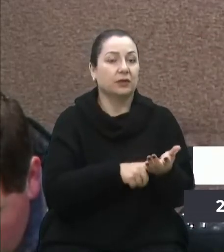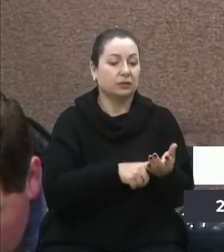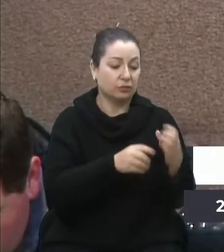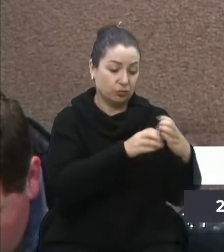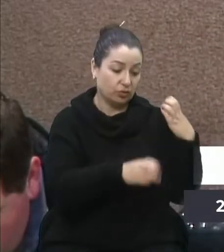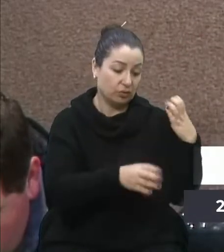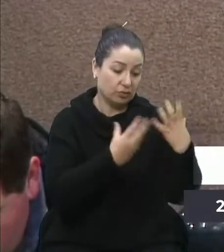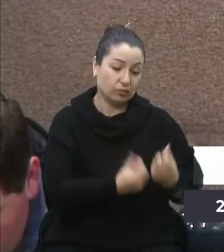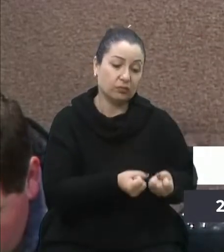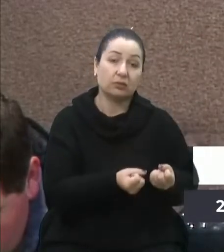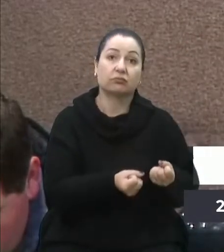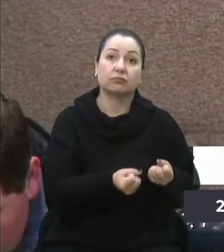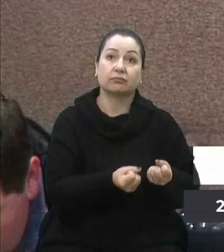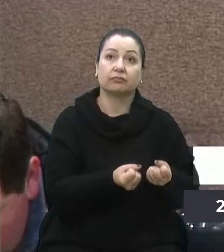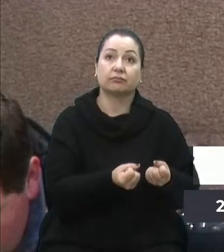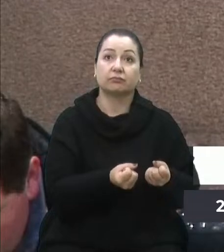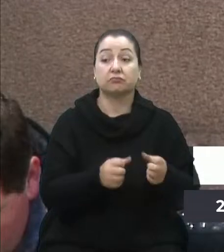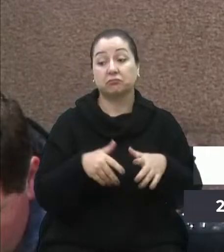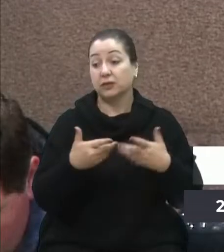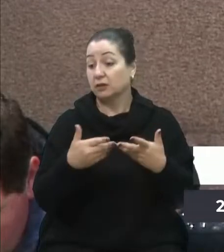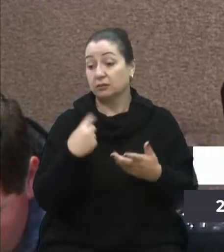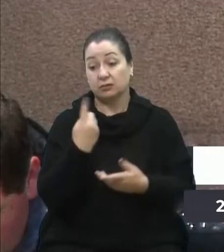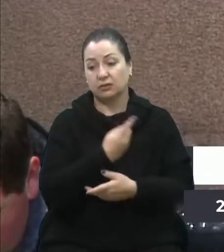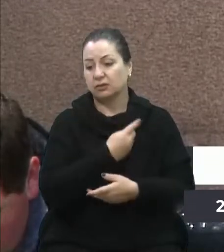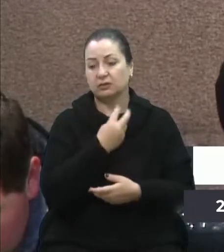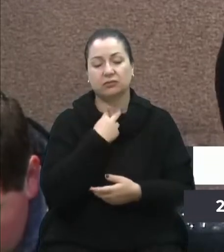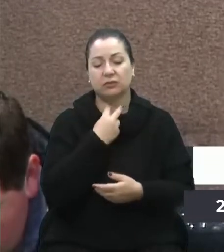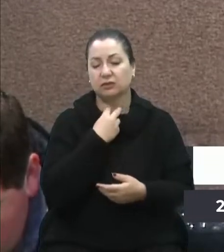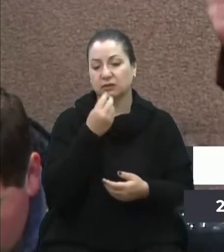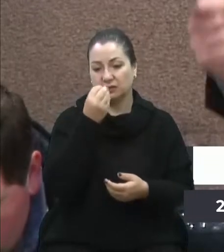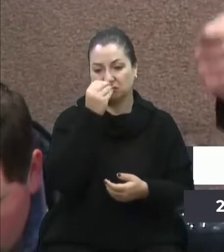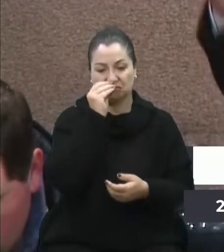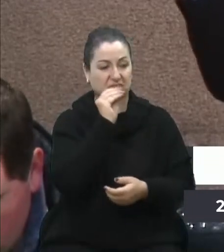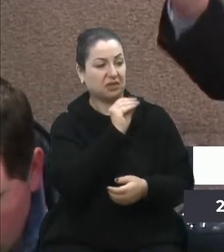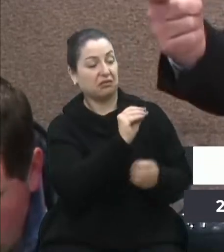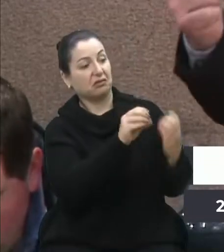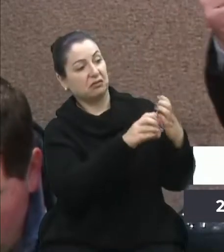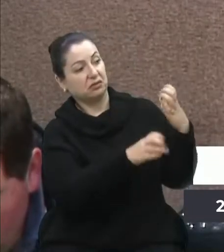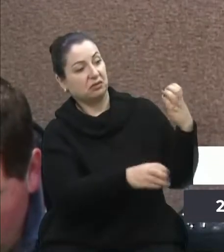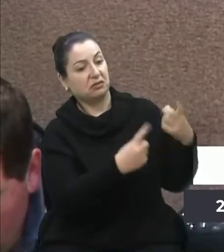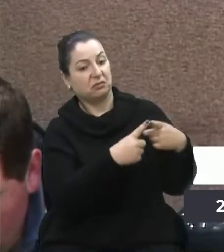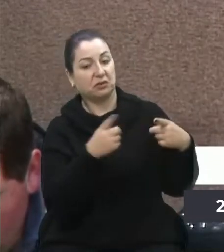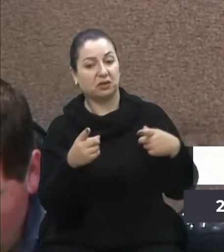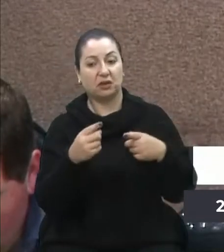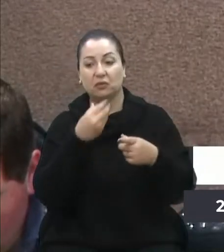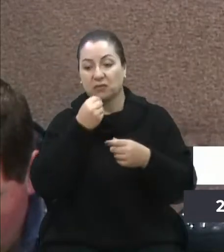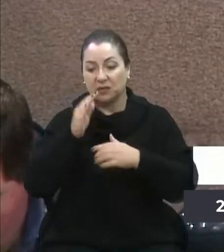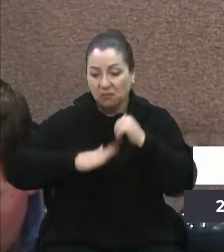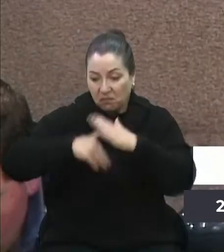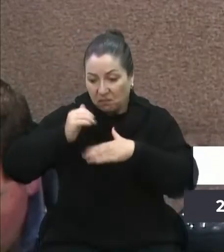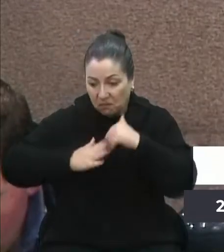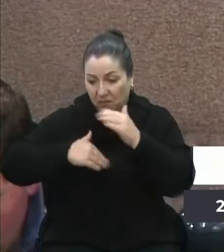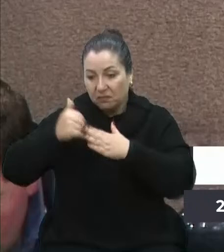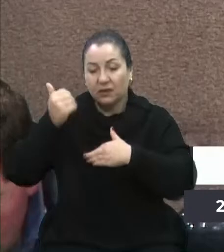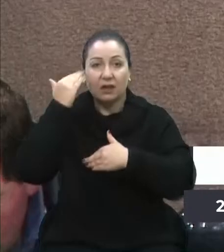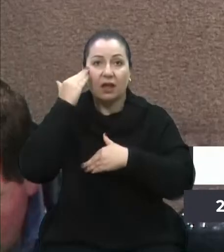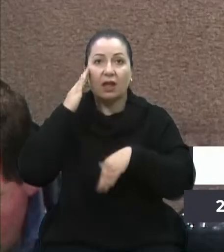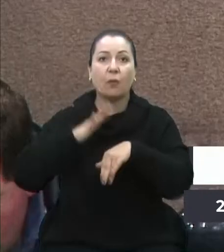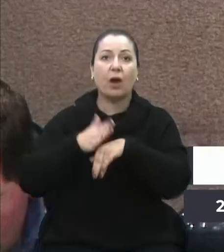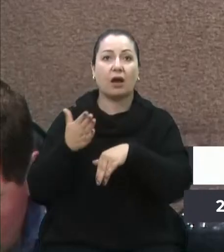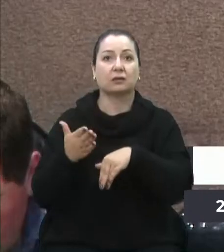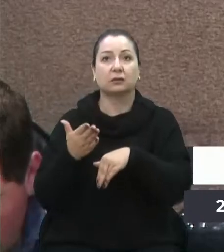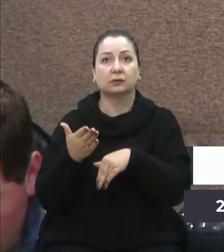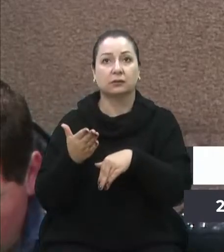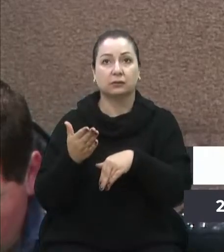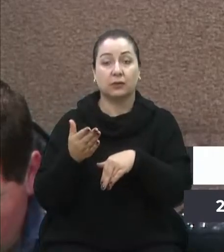assume. Então, nós não podemos simplesmente desprezar o engenheiro porque o pedreiro entende mais do que o engenheiro. Então, aqui é uma questão técnica, aqui